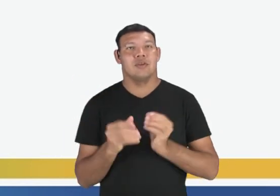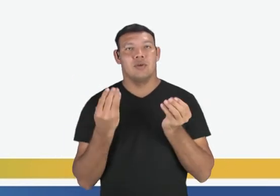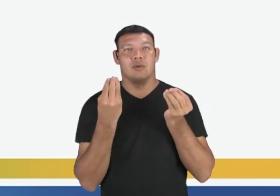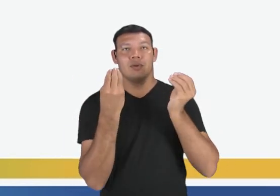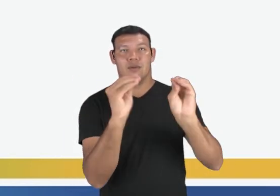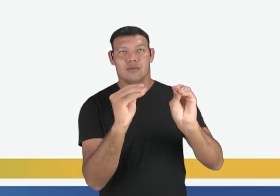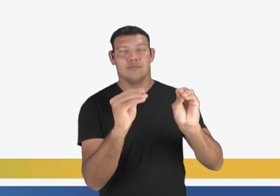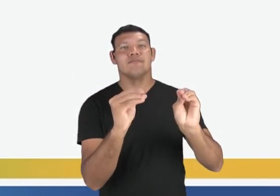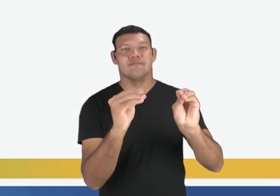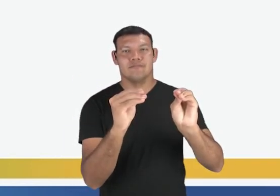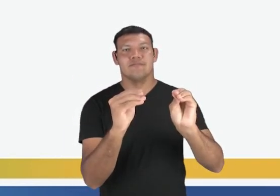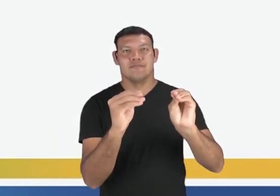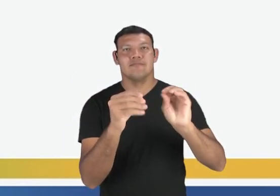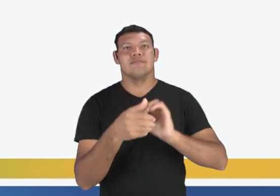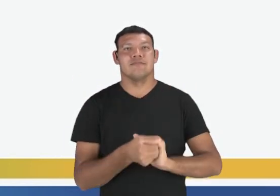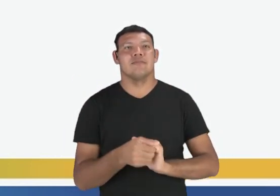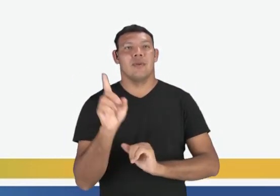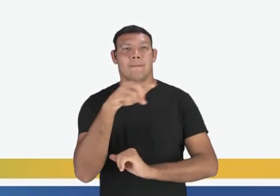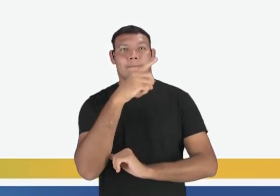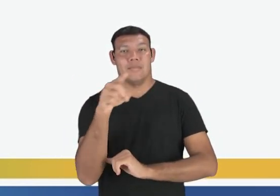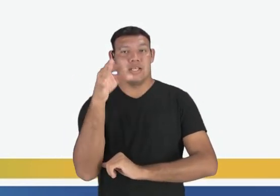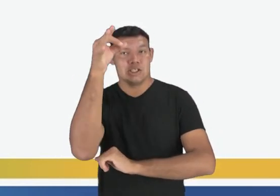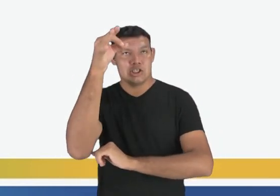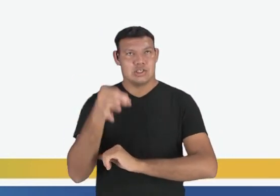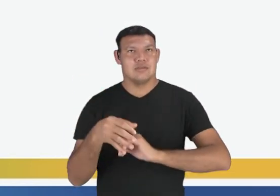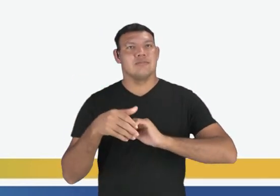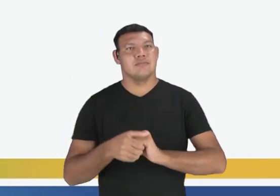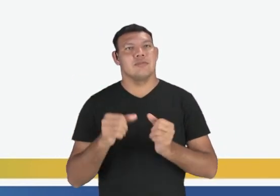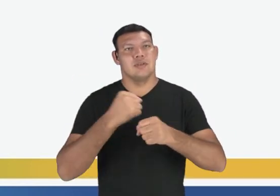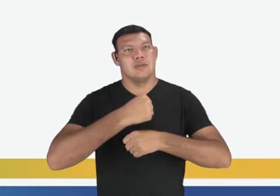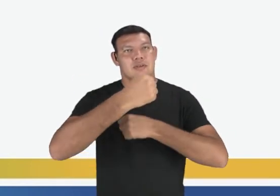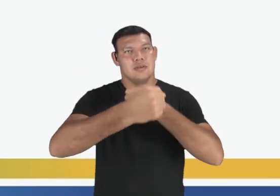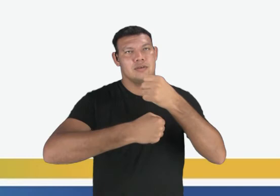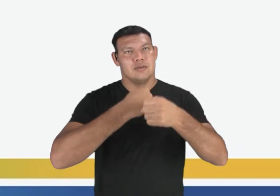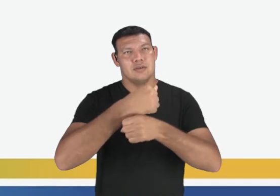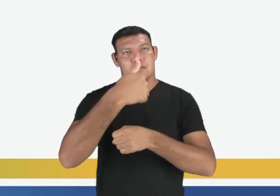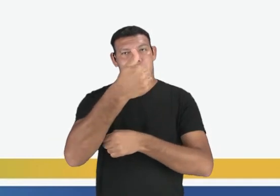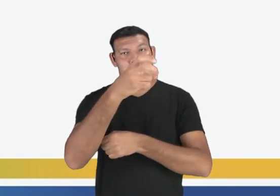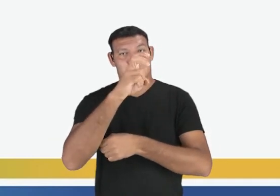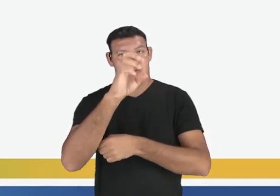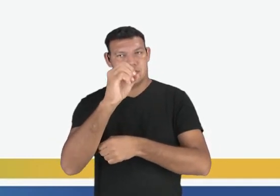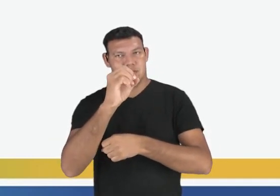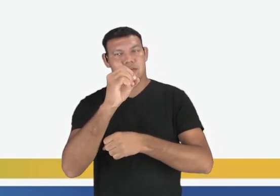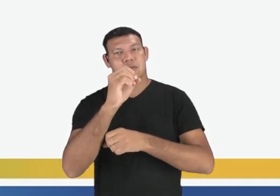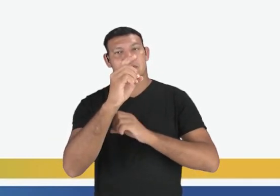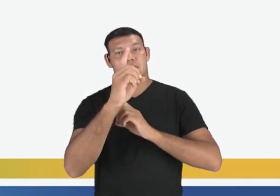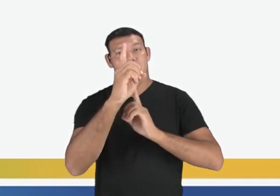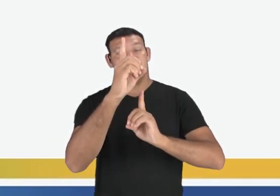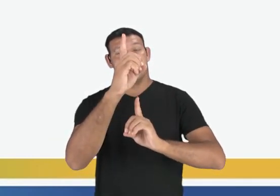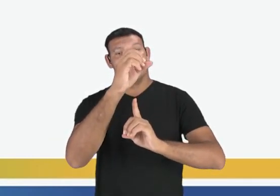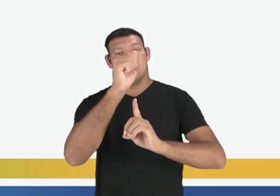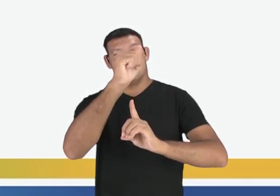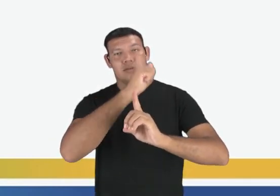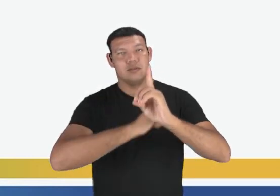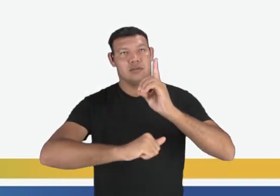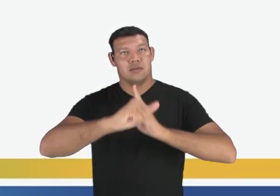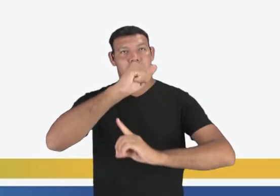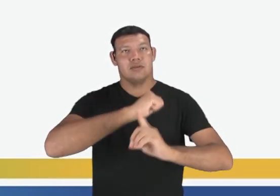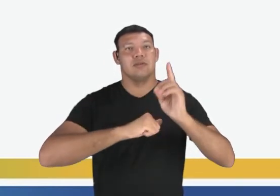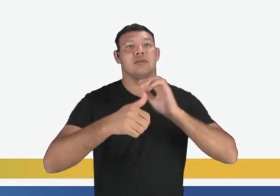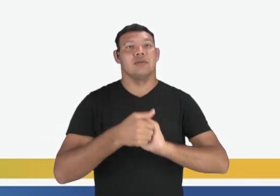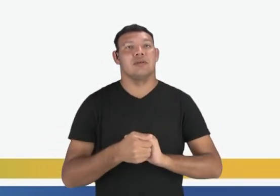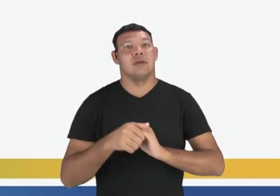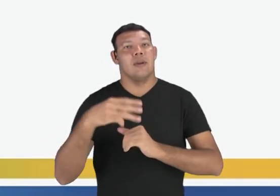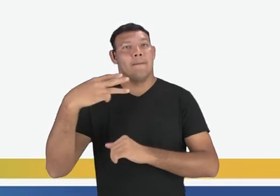complete as lacunas abaixo e assinale a alternativa correta. No ano 150 d.C., o matemático, astrônomo, geógrafo